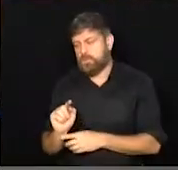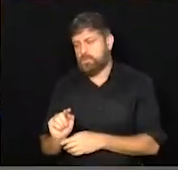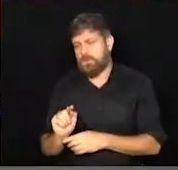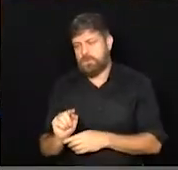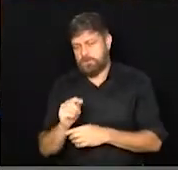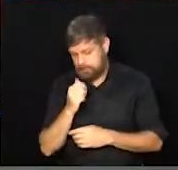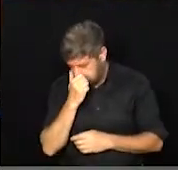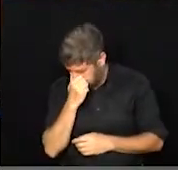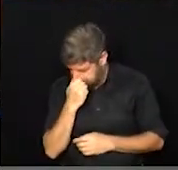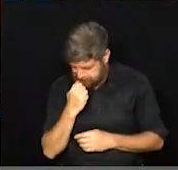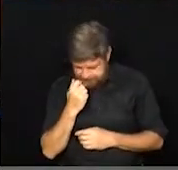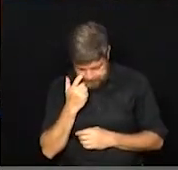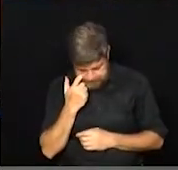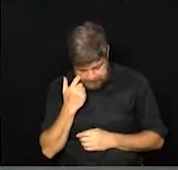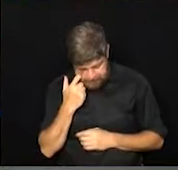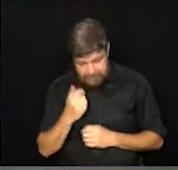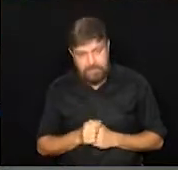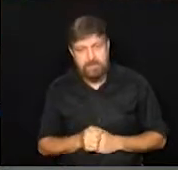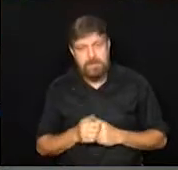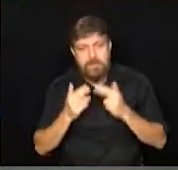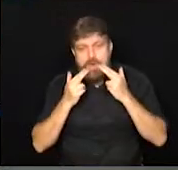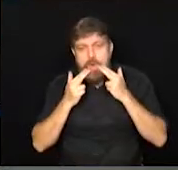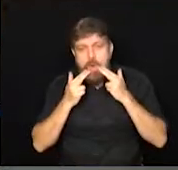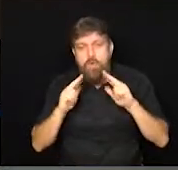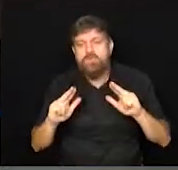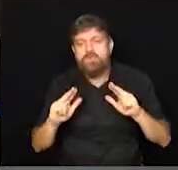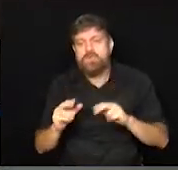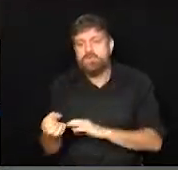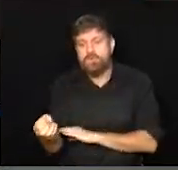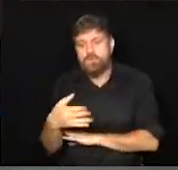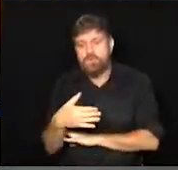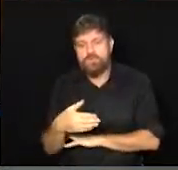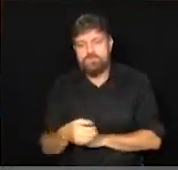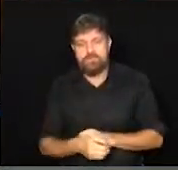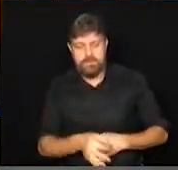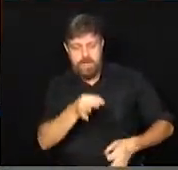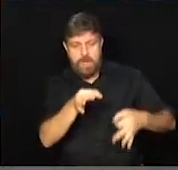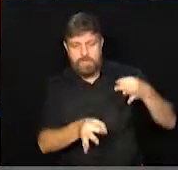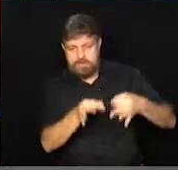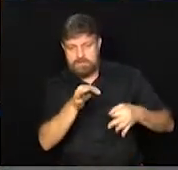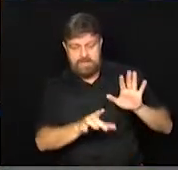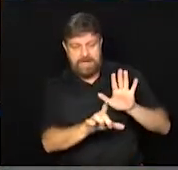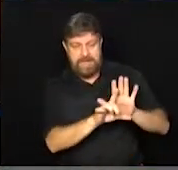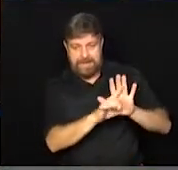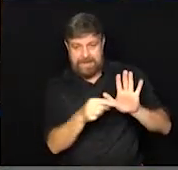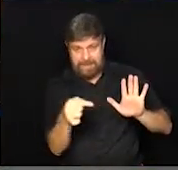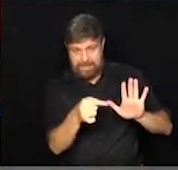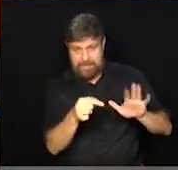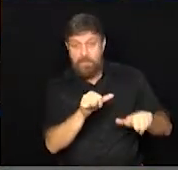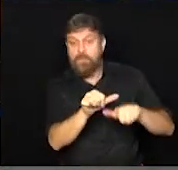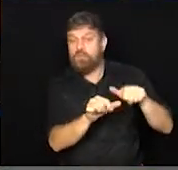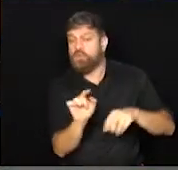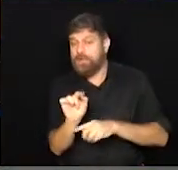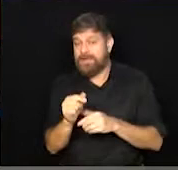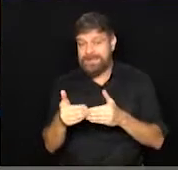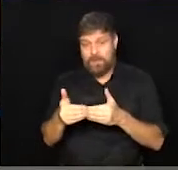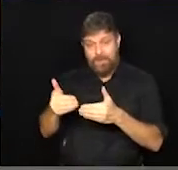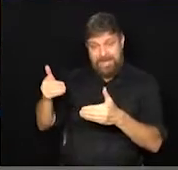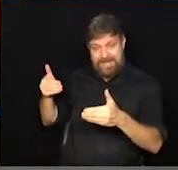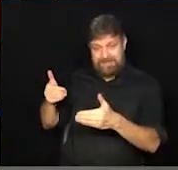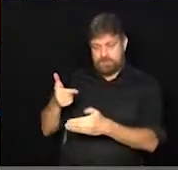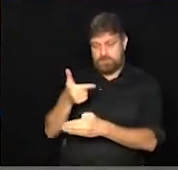digamos assim, a novidade em termos jurídicos da Lei Maria da Penha. Antes da Lei Maria da Penha, em 2006,